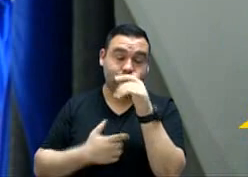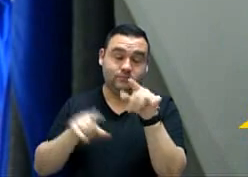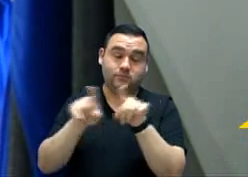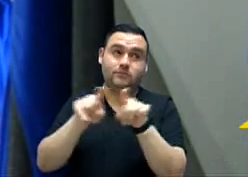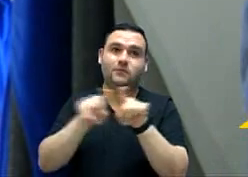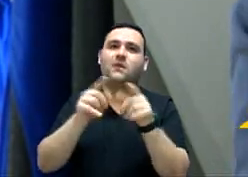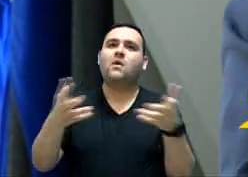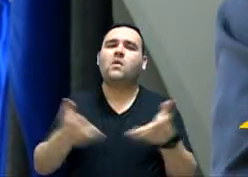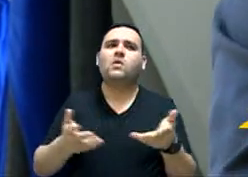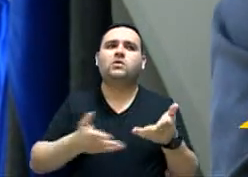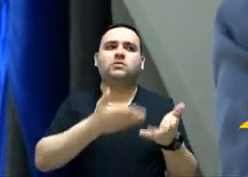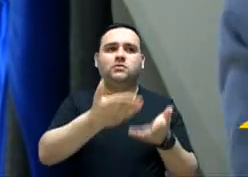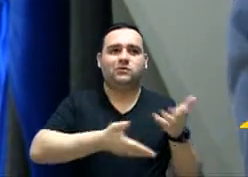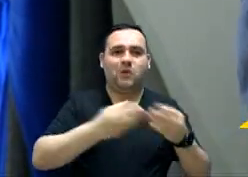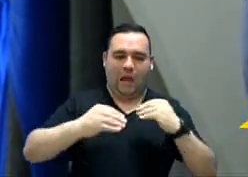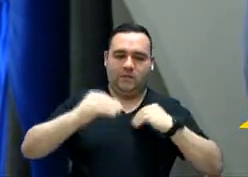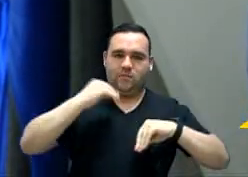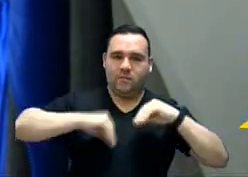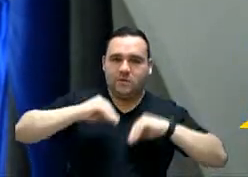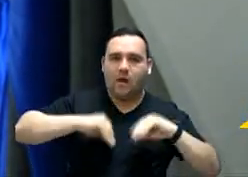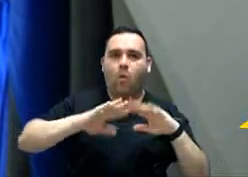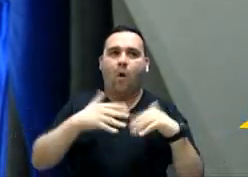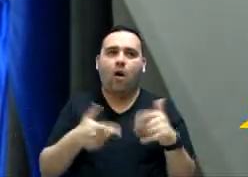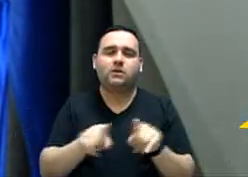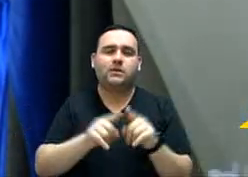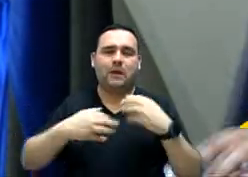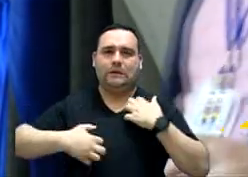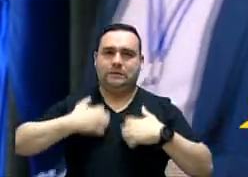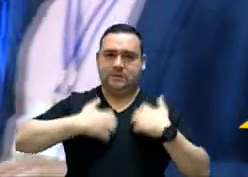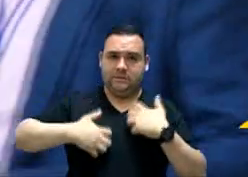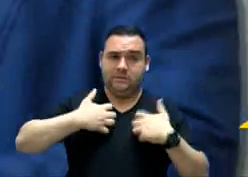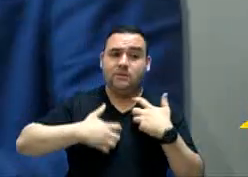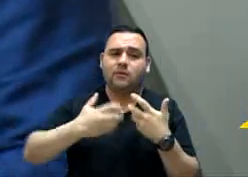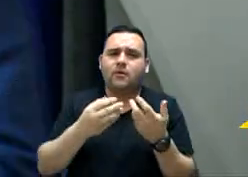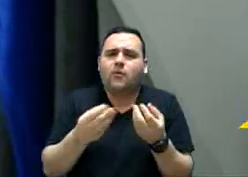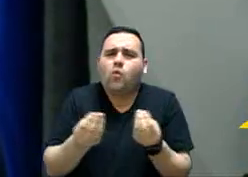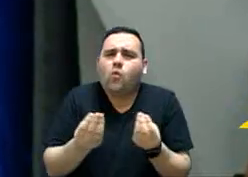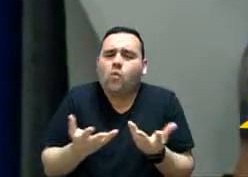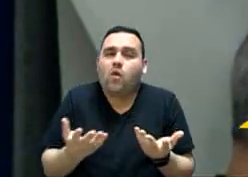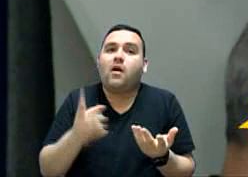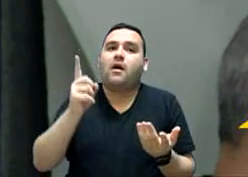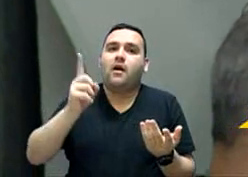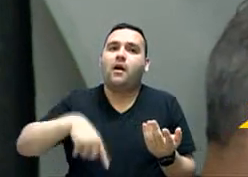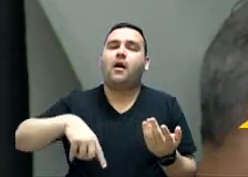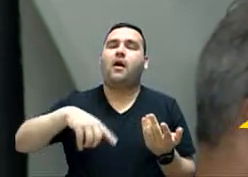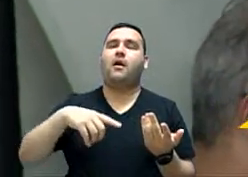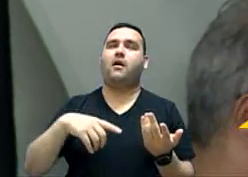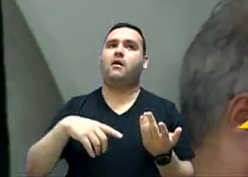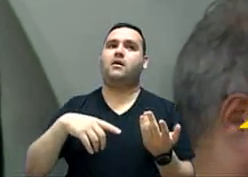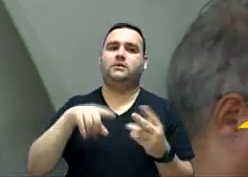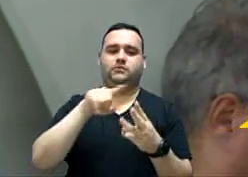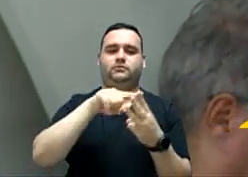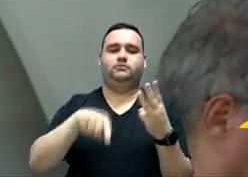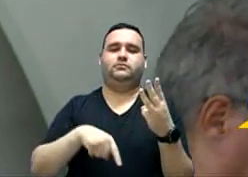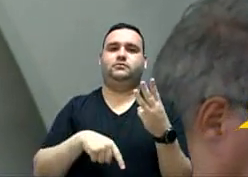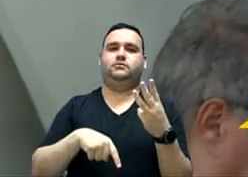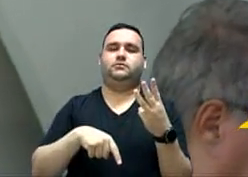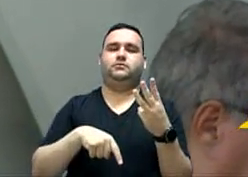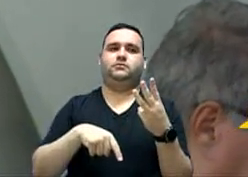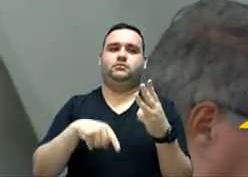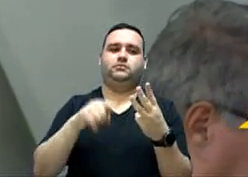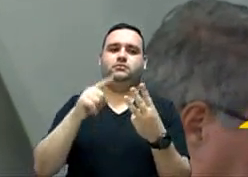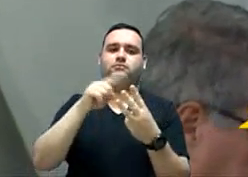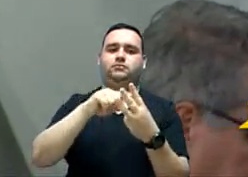que o tratamento de depressão e transtorno de ansiedade se faz através de